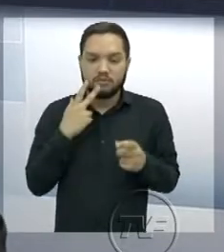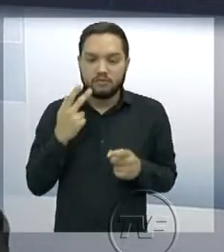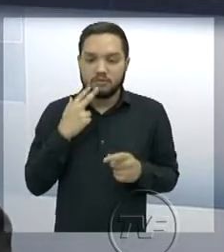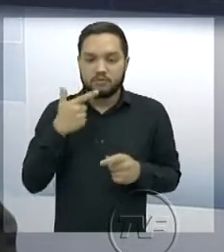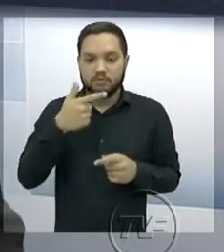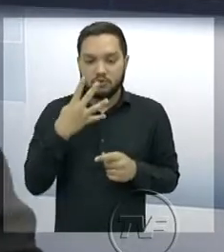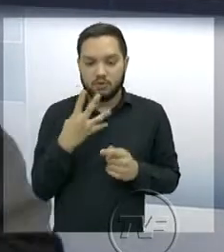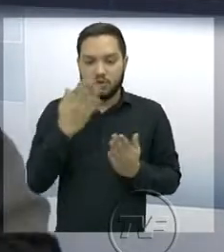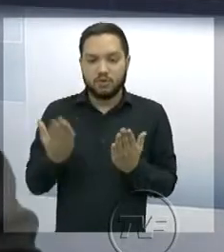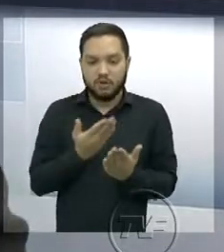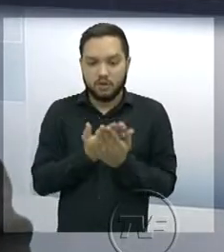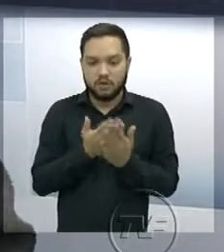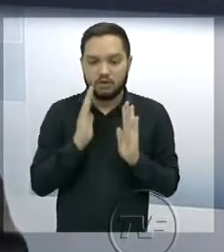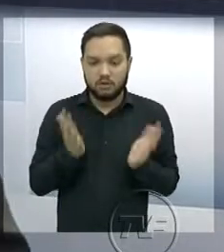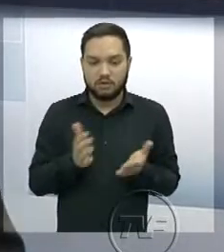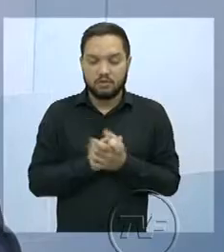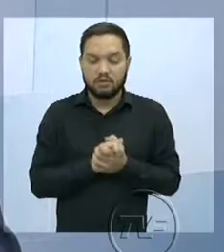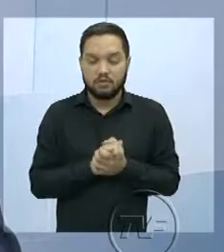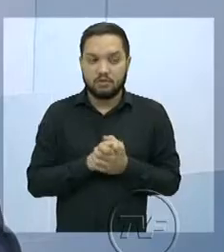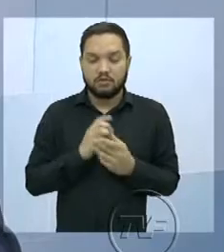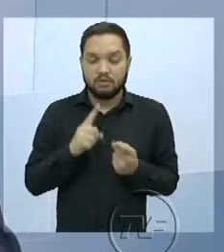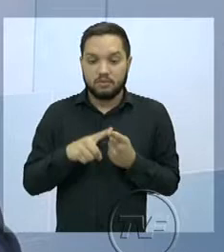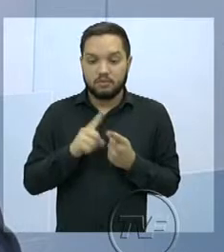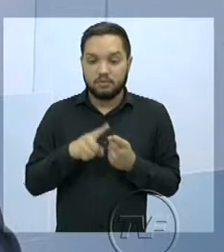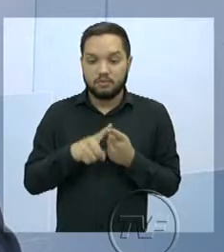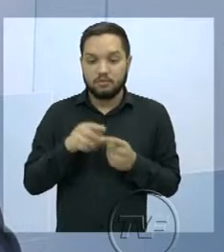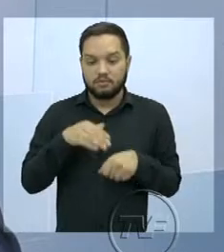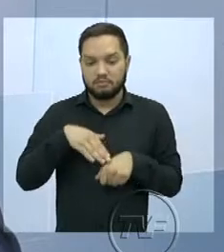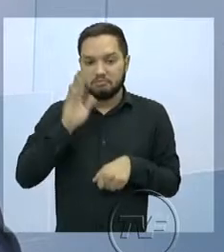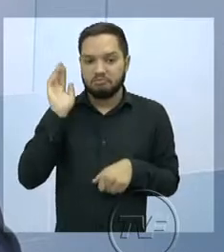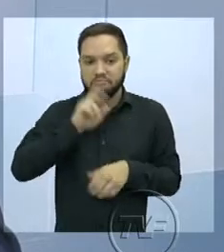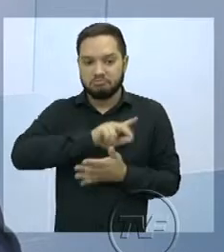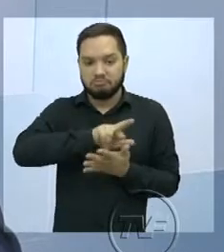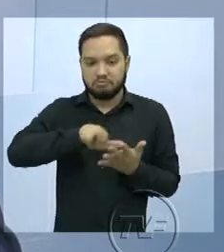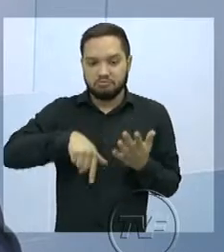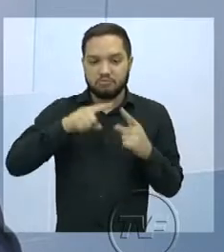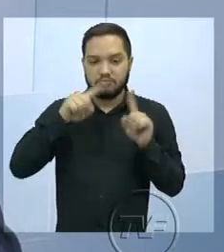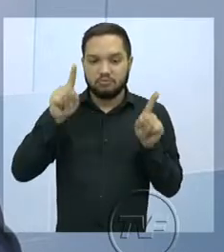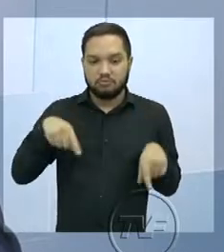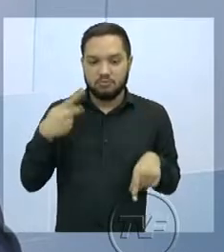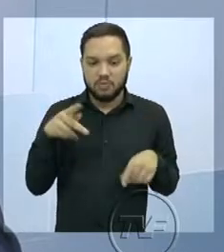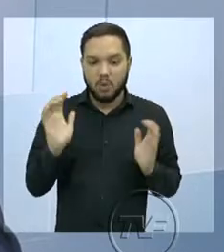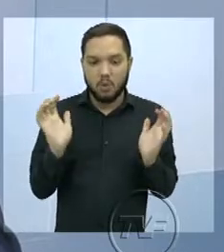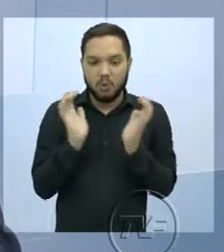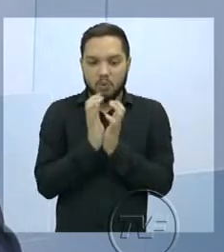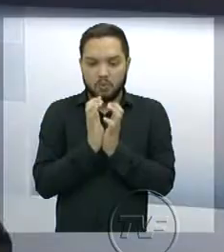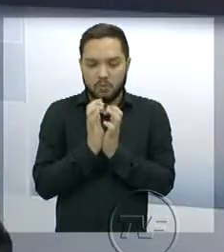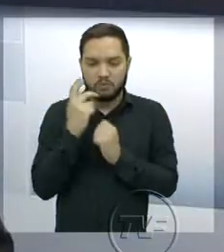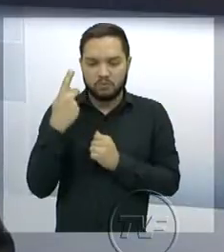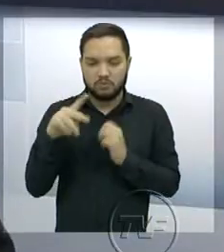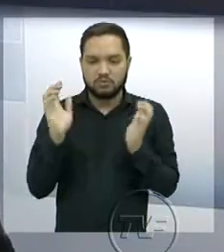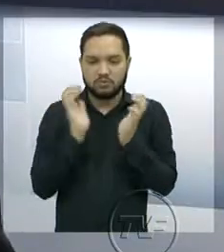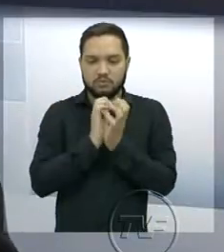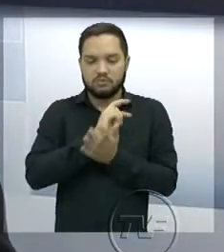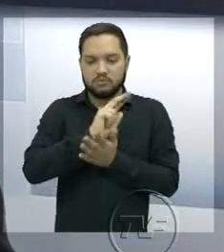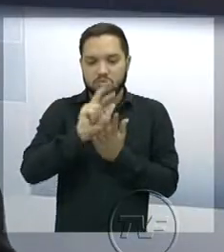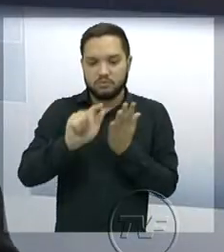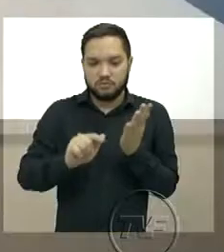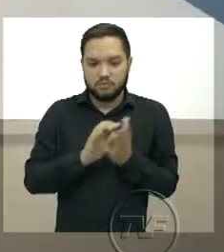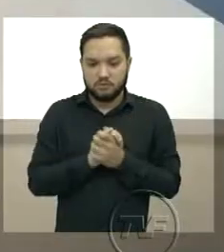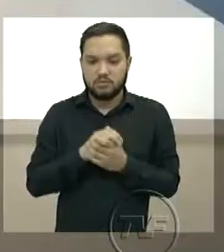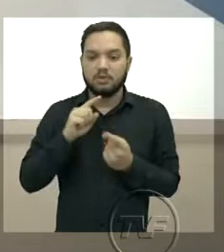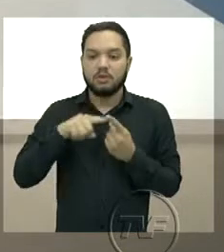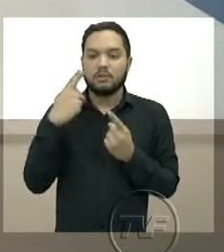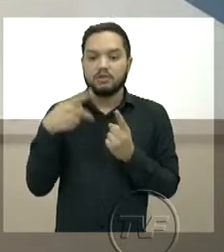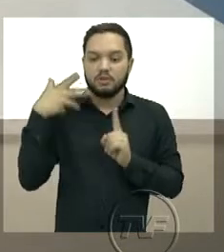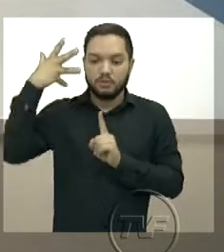24 requerimentos, além de dezenas de ações do seu mandato, né, e, naturalmente, pronunciamentos